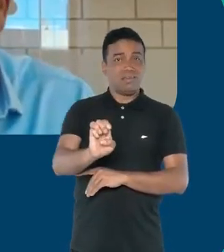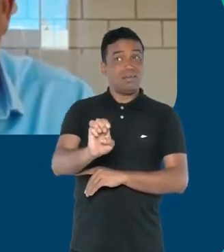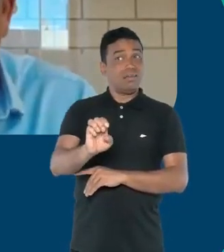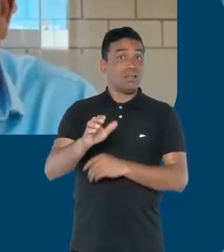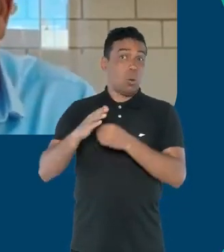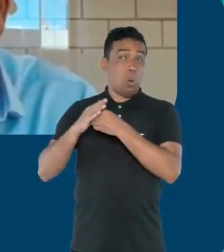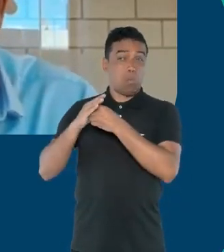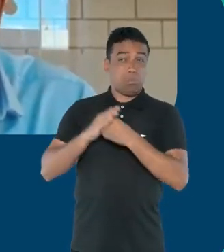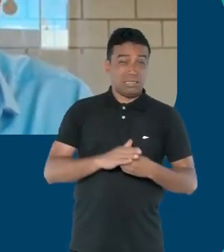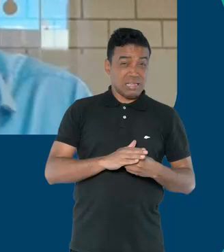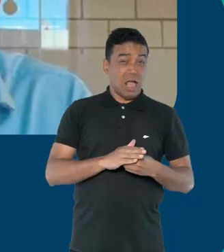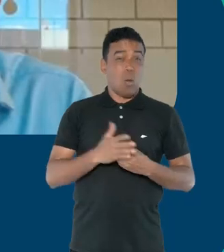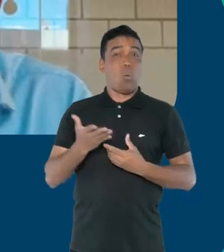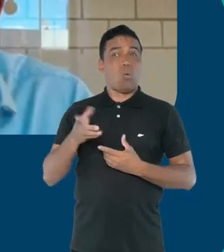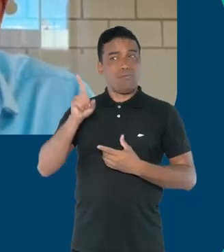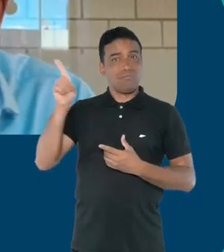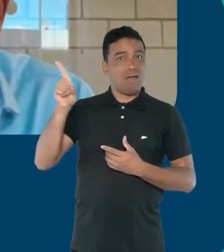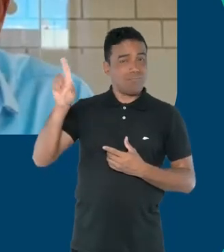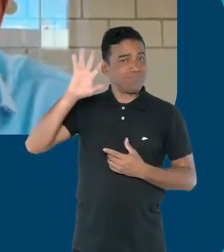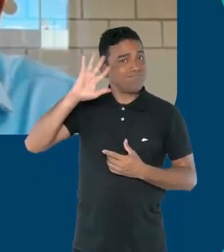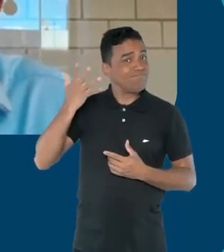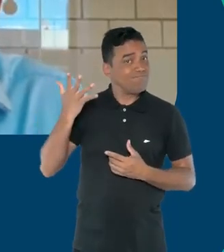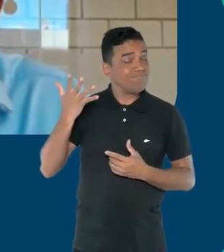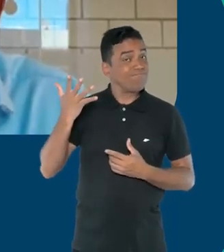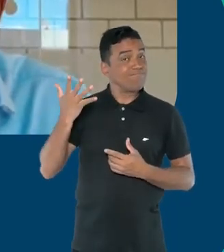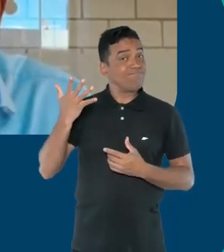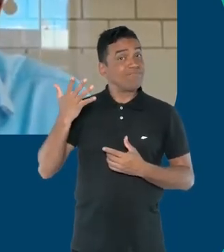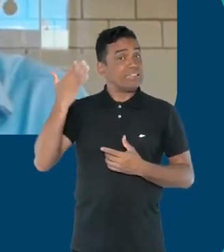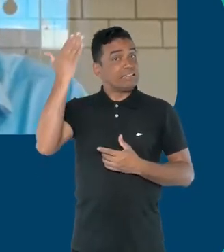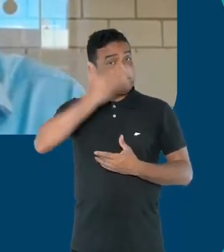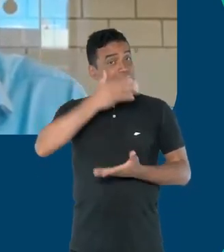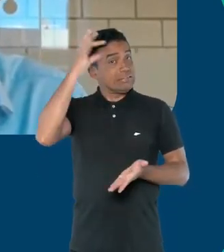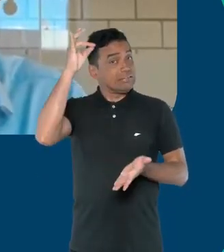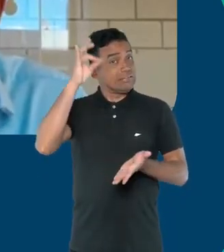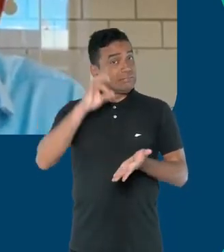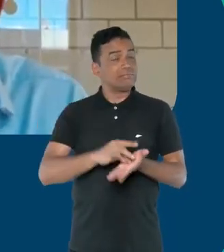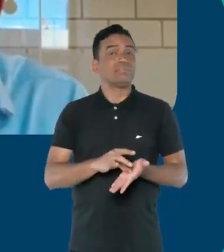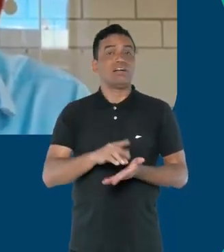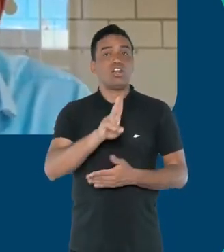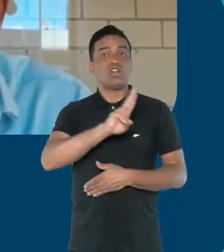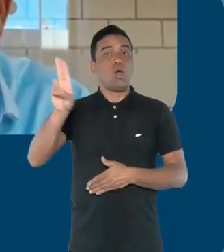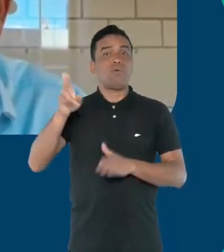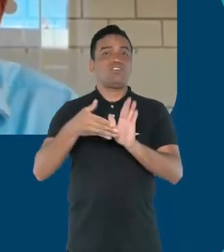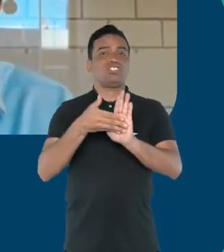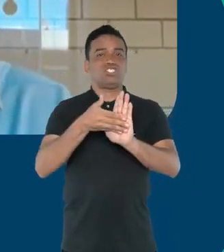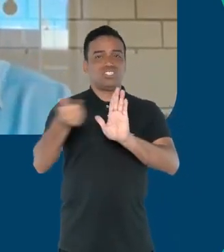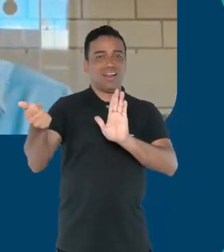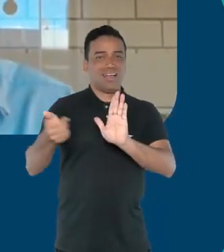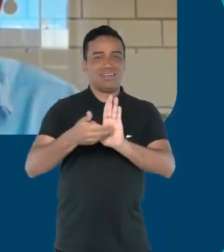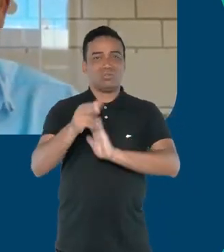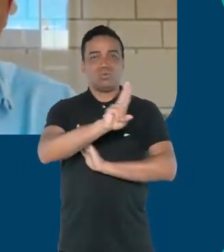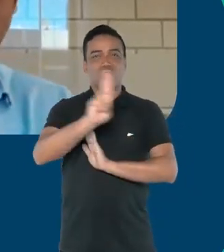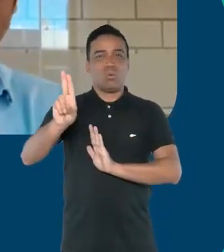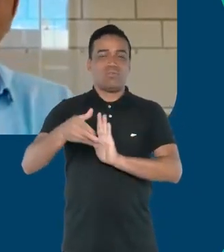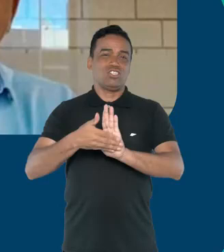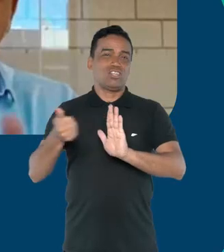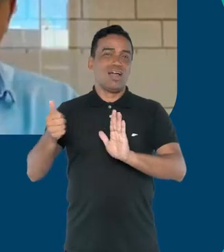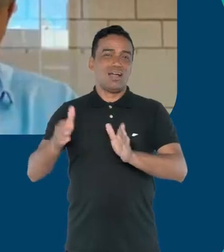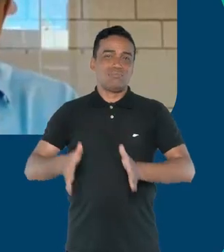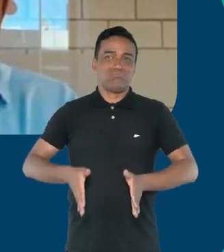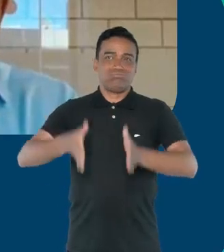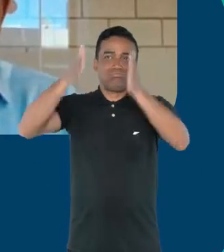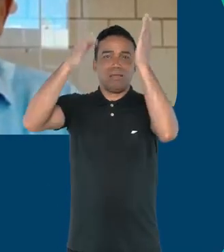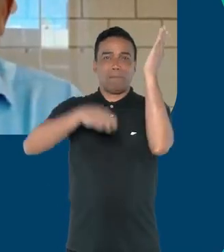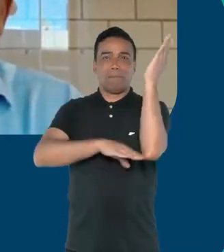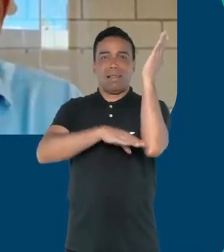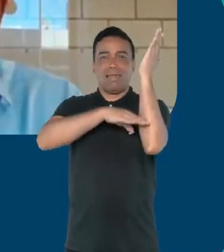entrar no mérito das pressões, mas o fato é que o seu nome foi retirado, né, da torre. Muito